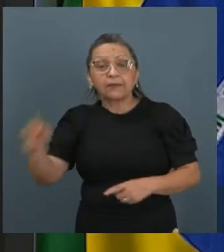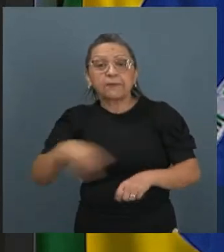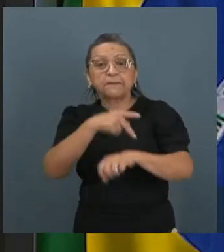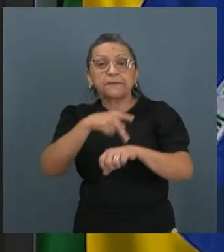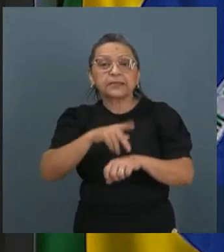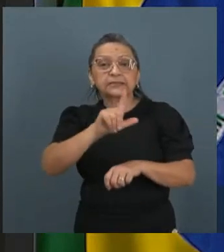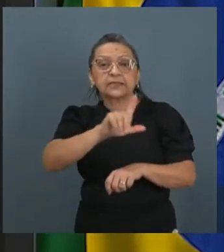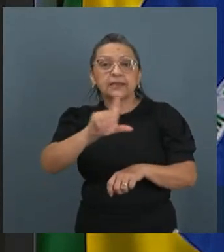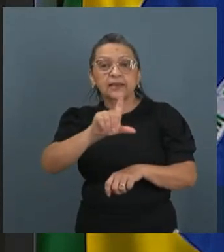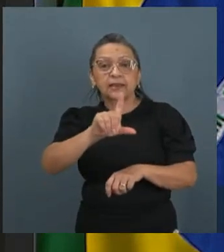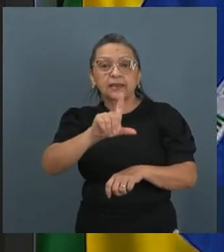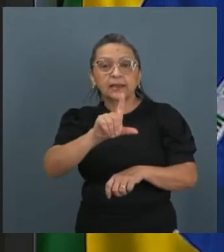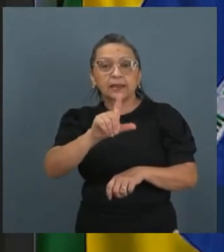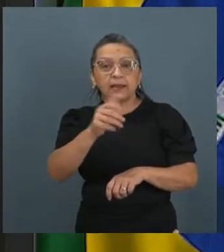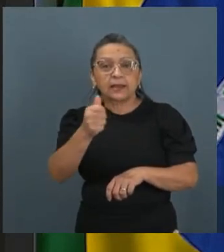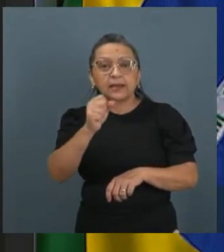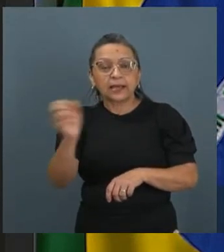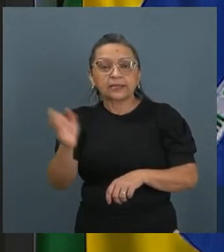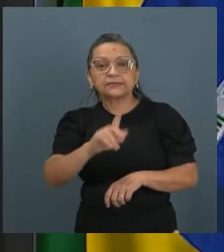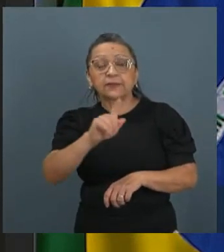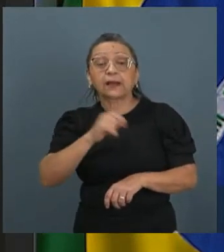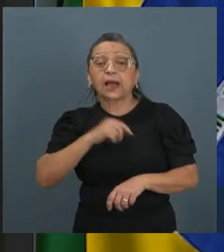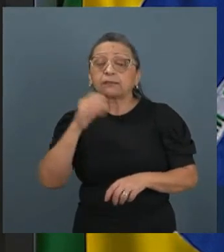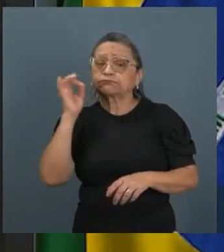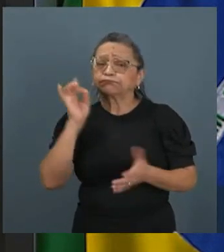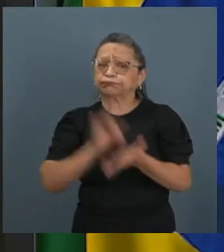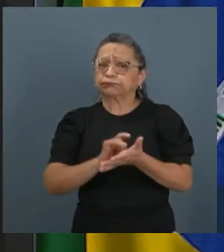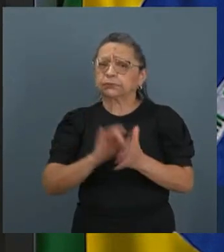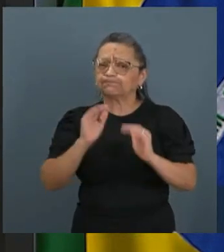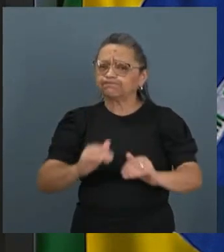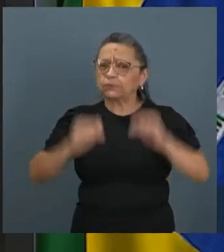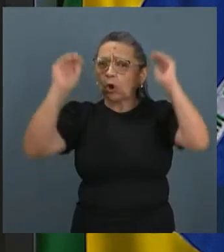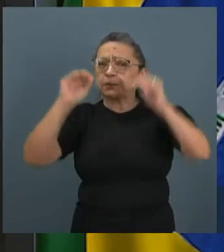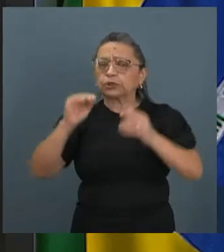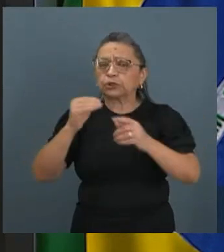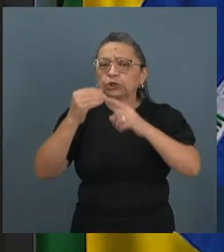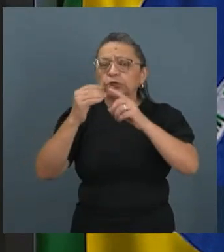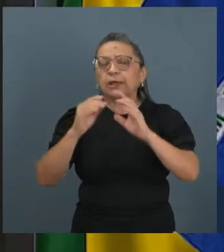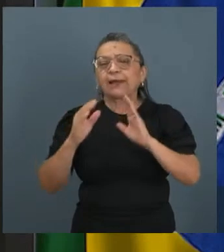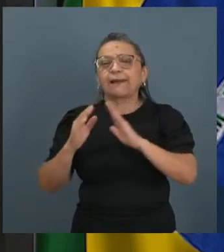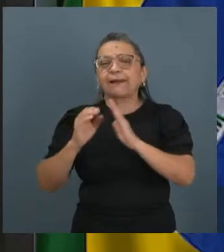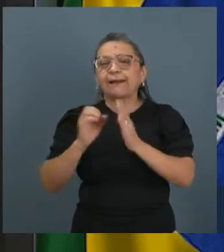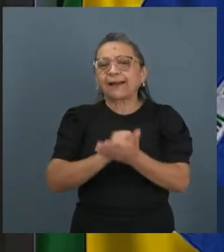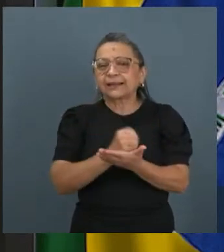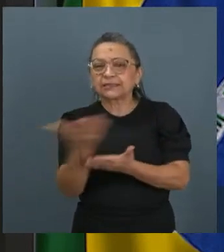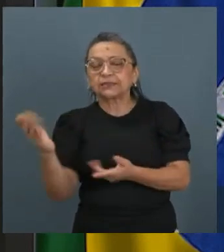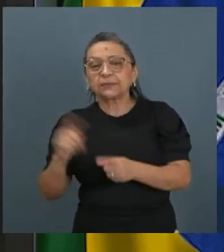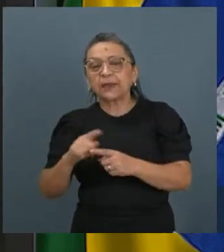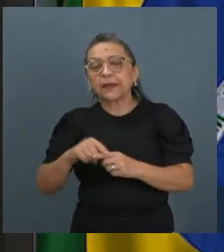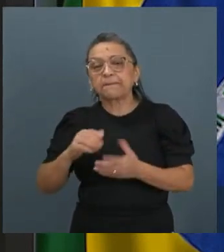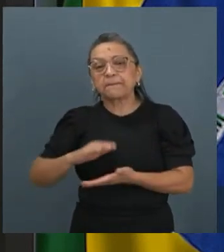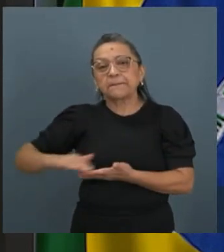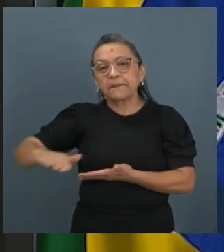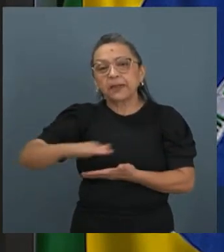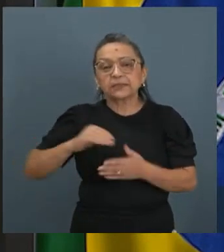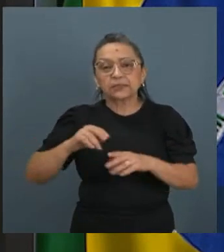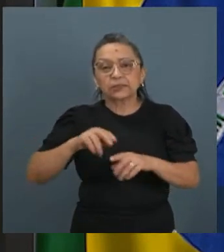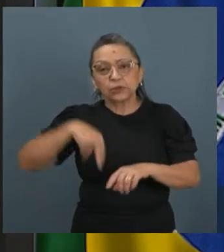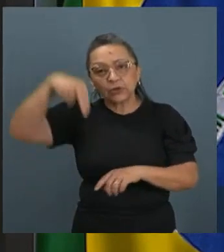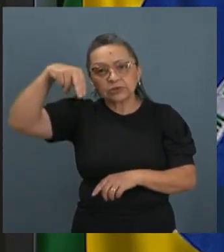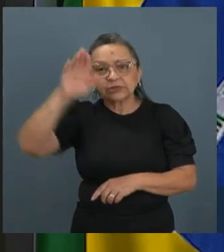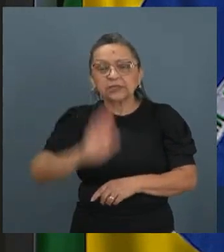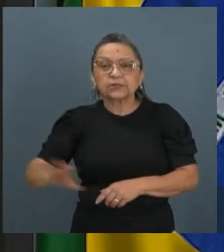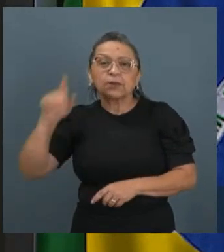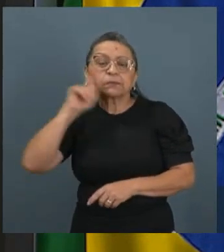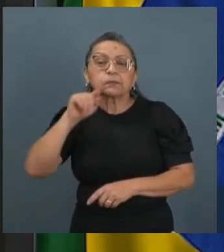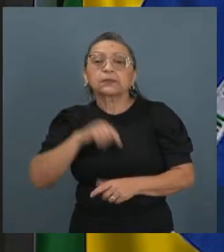que é considerada a meca dos cassinos em comparação com o estado de Nevada e a média nacional norte-americana dos seguintes